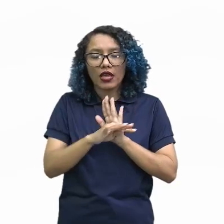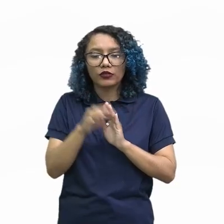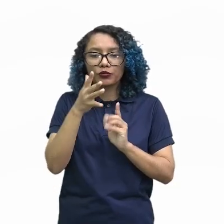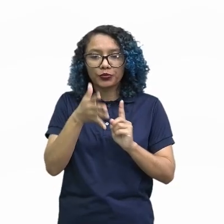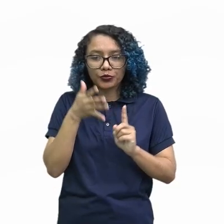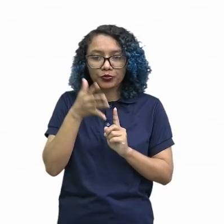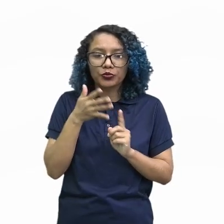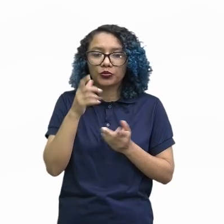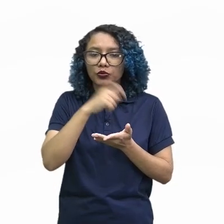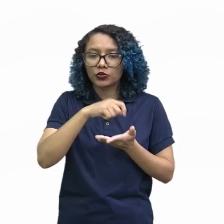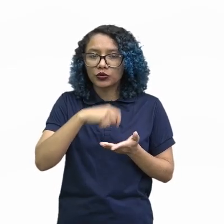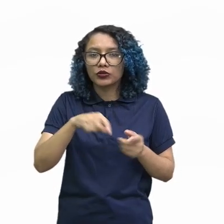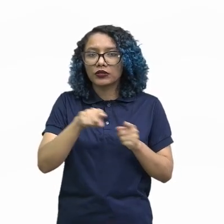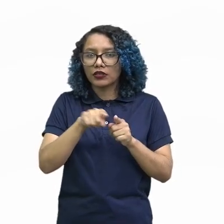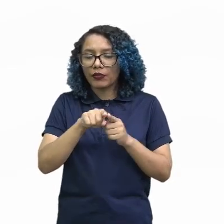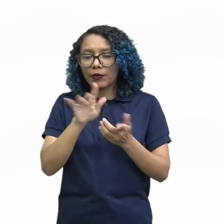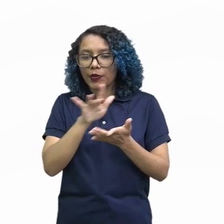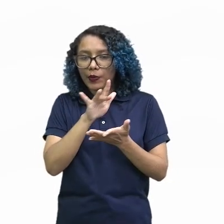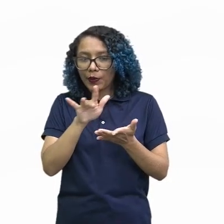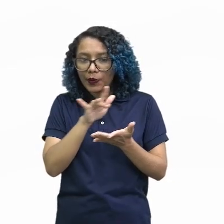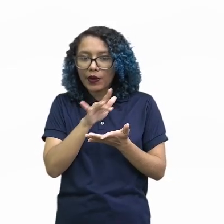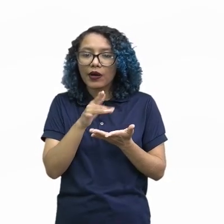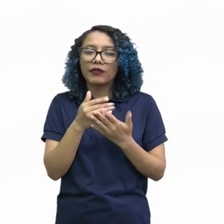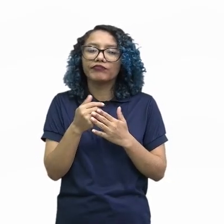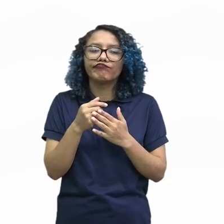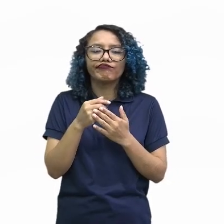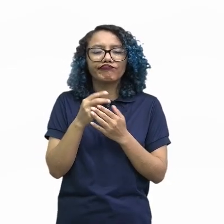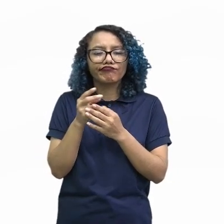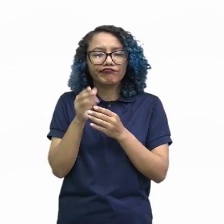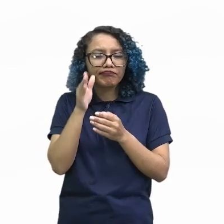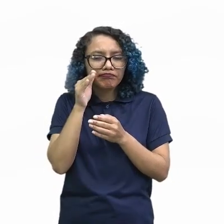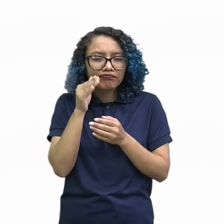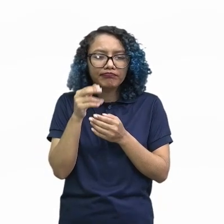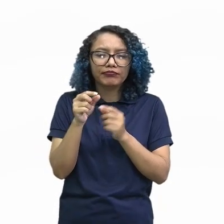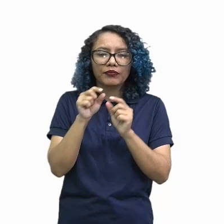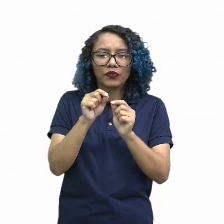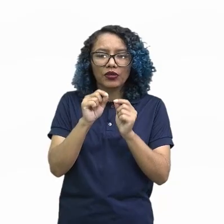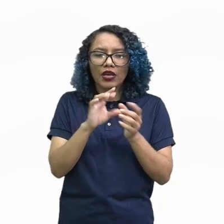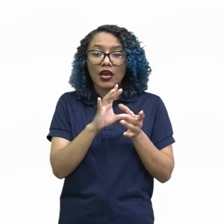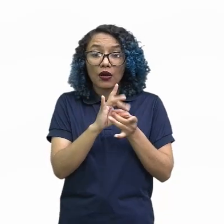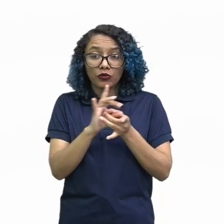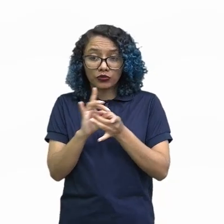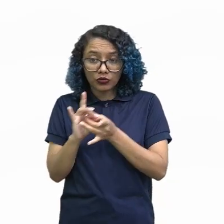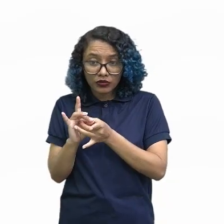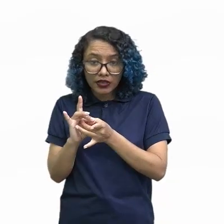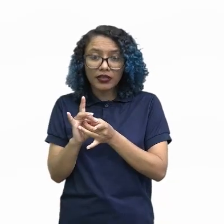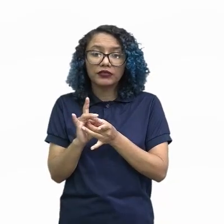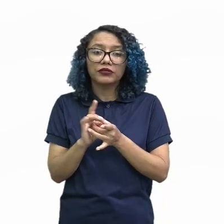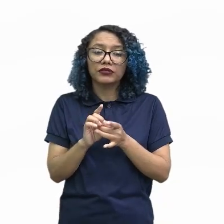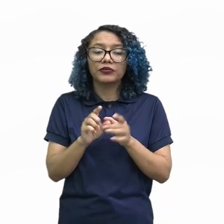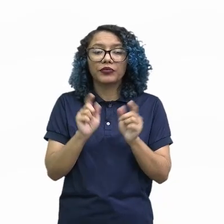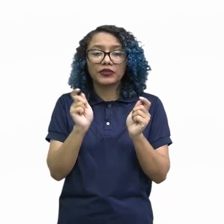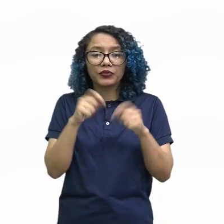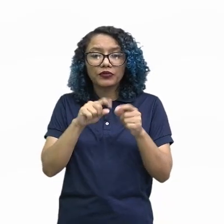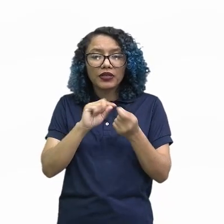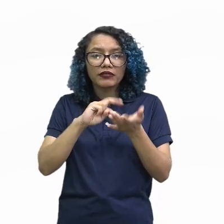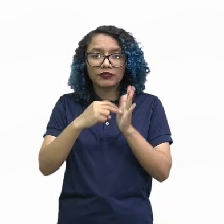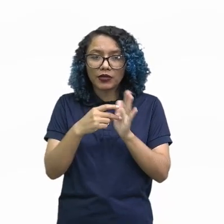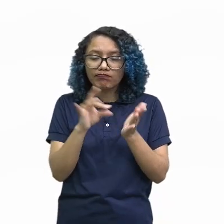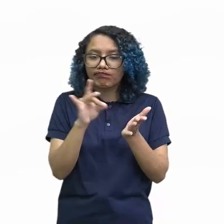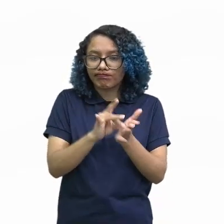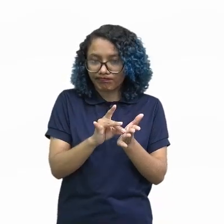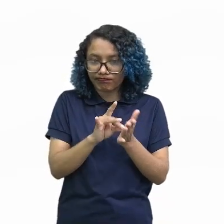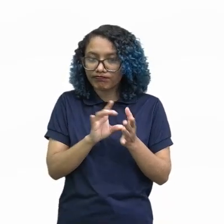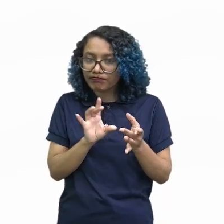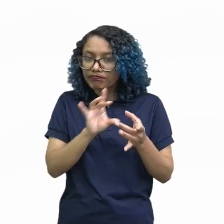textos orais, escritos e digitais, observando os respectivos contextos para atribuir